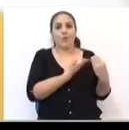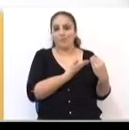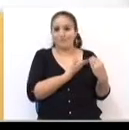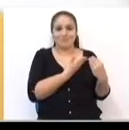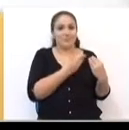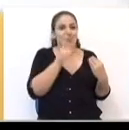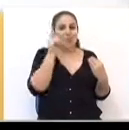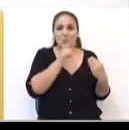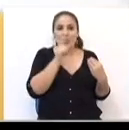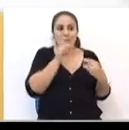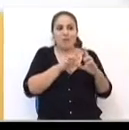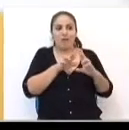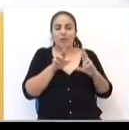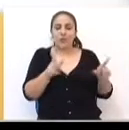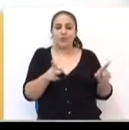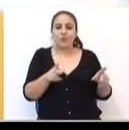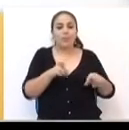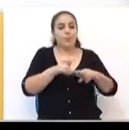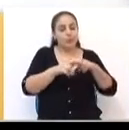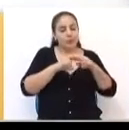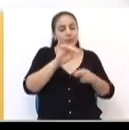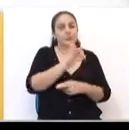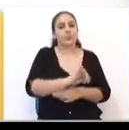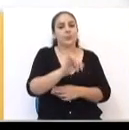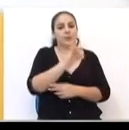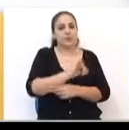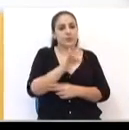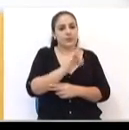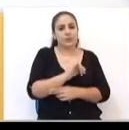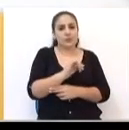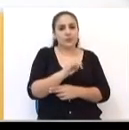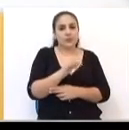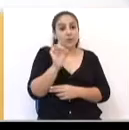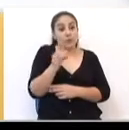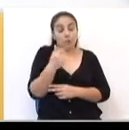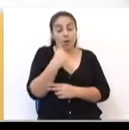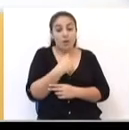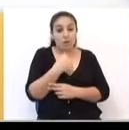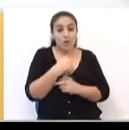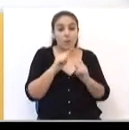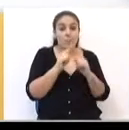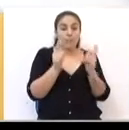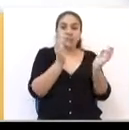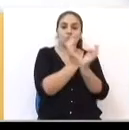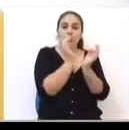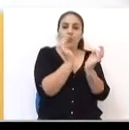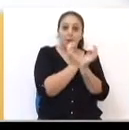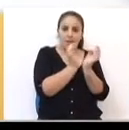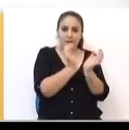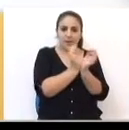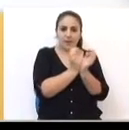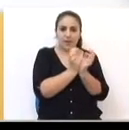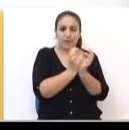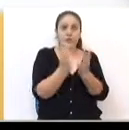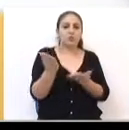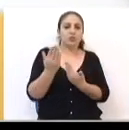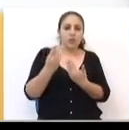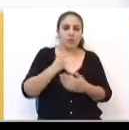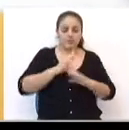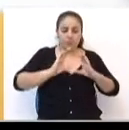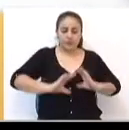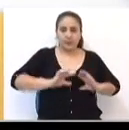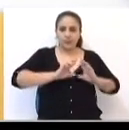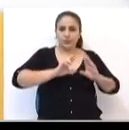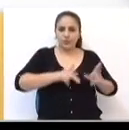não consigamos nos diferenciar. Então, é muito importante que, claro, não apenas eu, mas os colegas jovens que têm uma postura diferente e que são